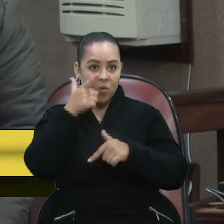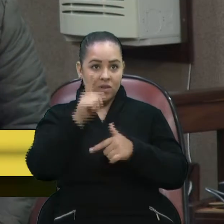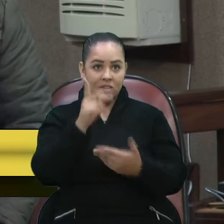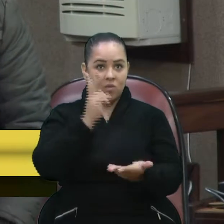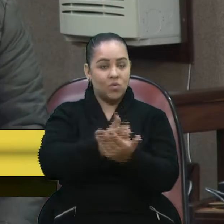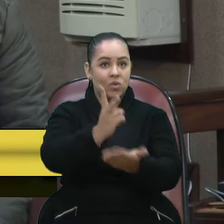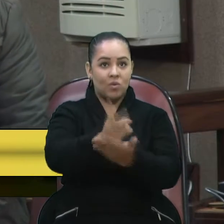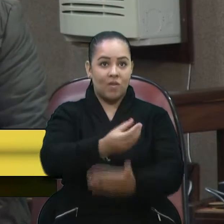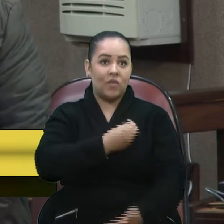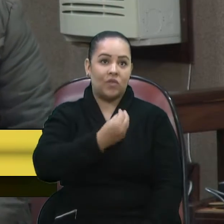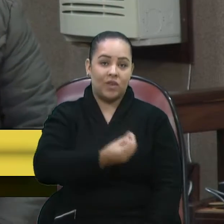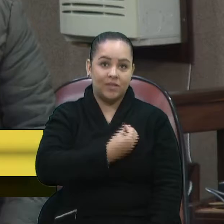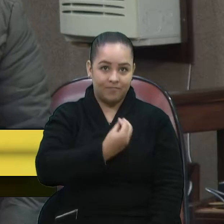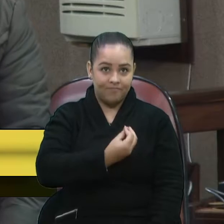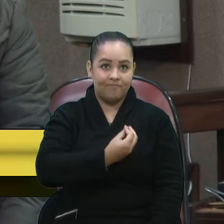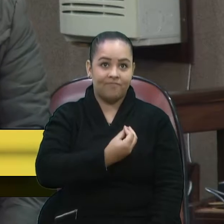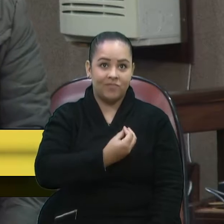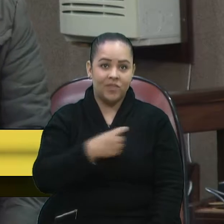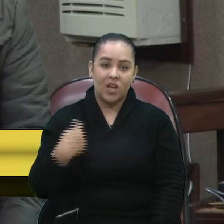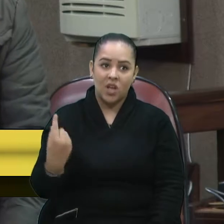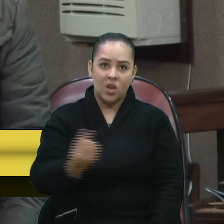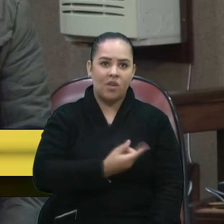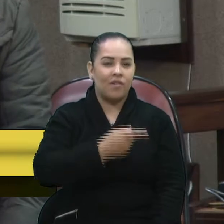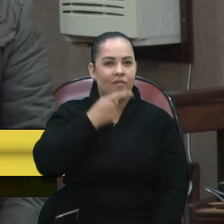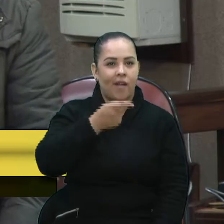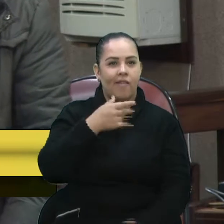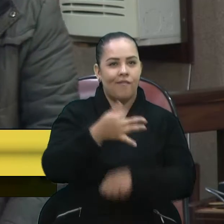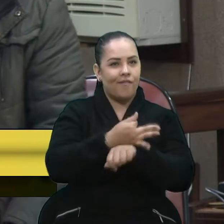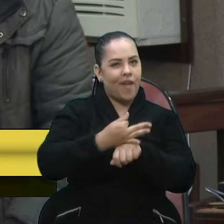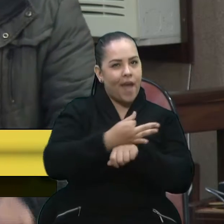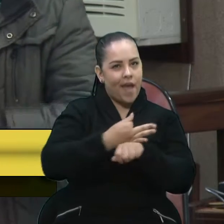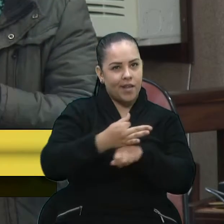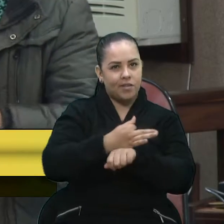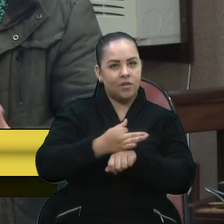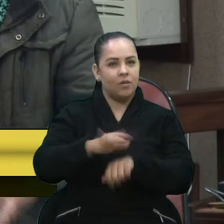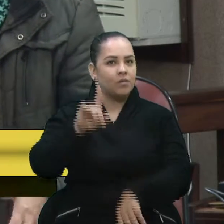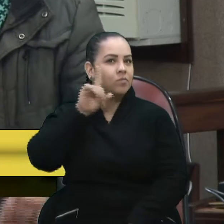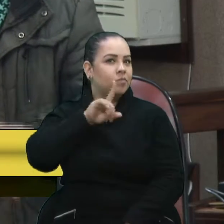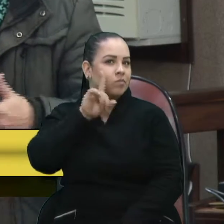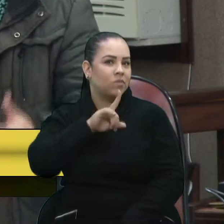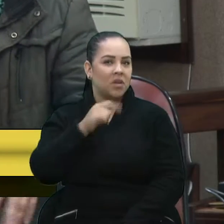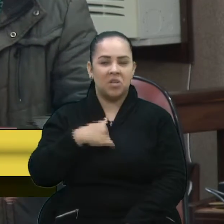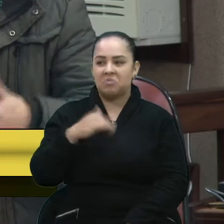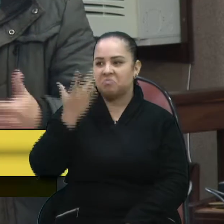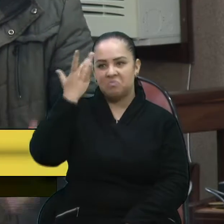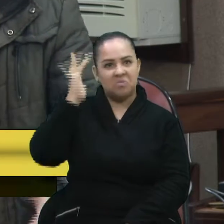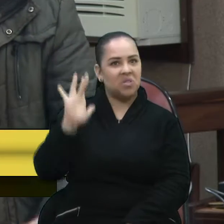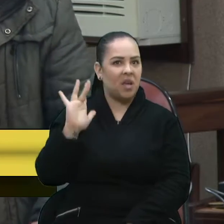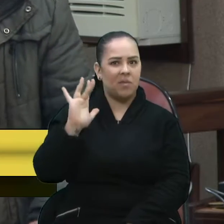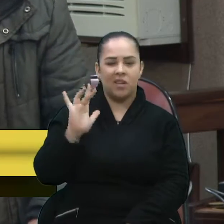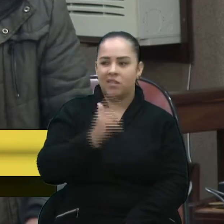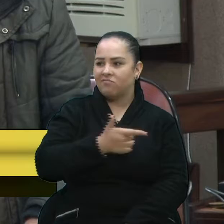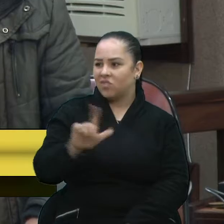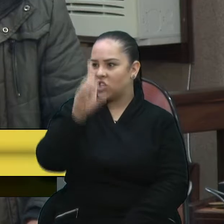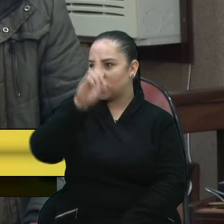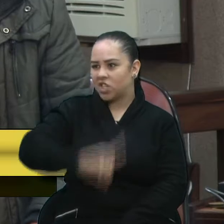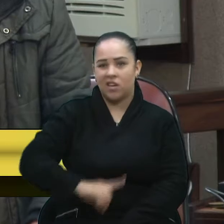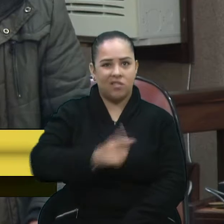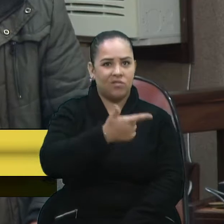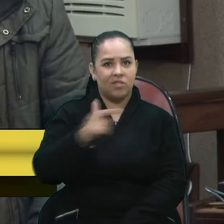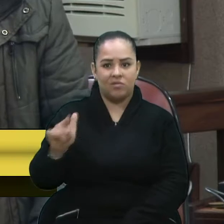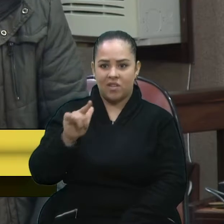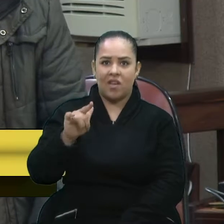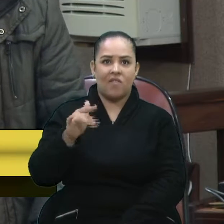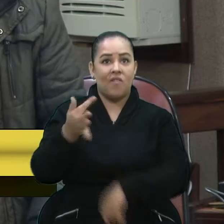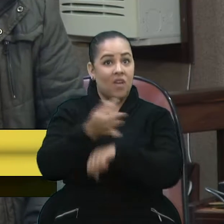a gente fala de férias, lá dos Estados Unidos não tem férias, eu não sabia, vereador, que não tem férias, não tem direitos e tal. Mas eu